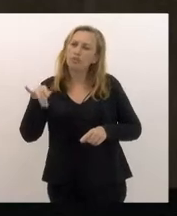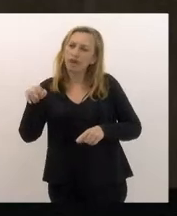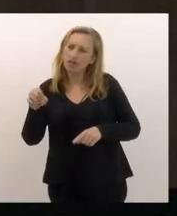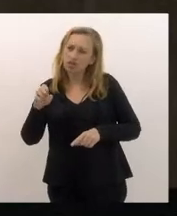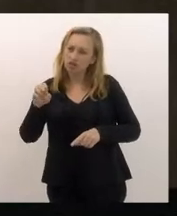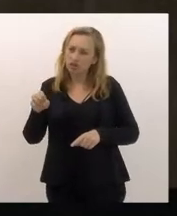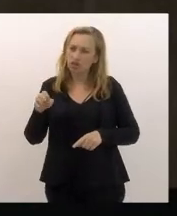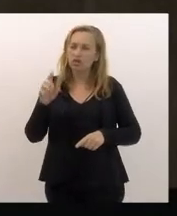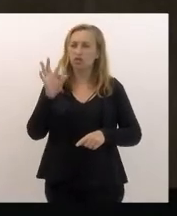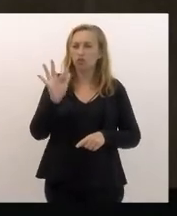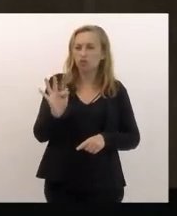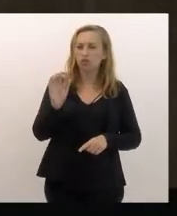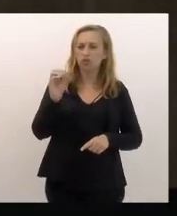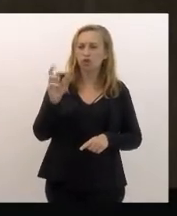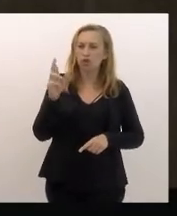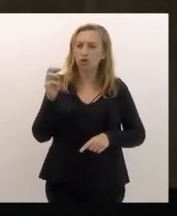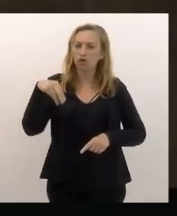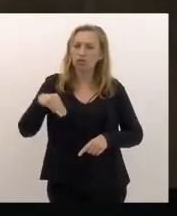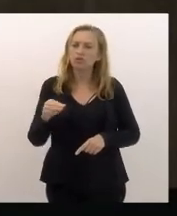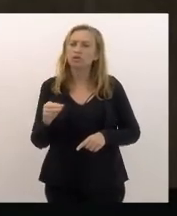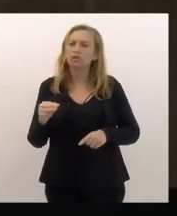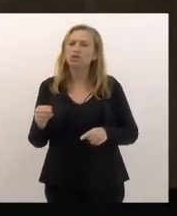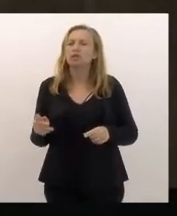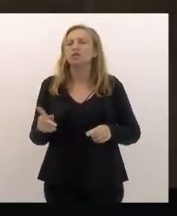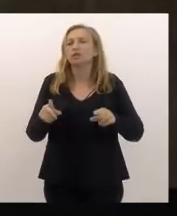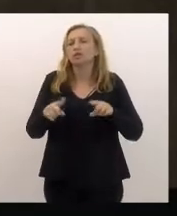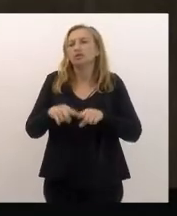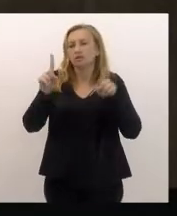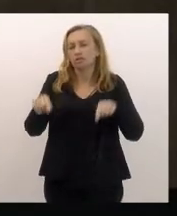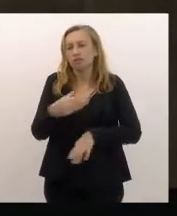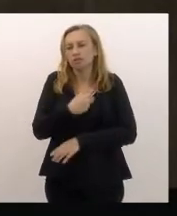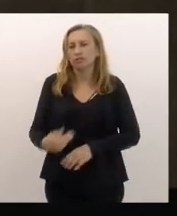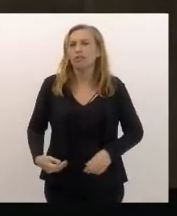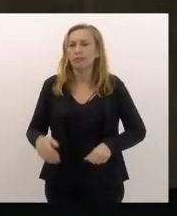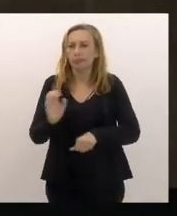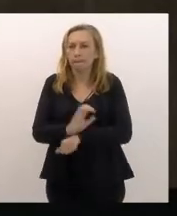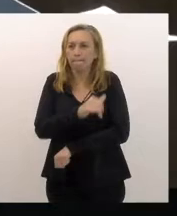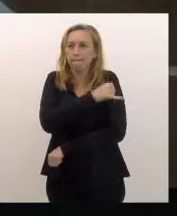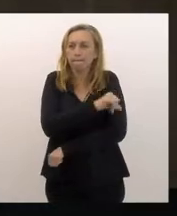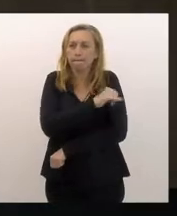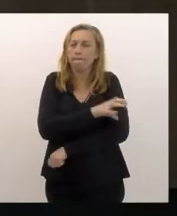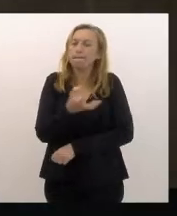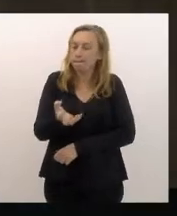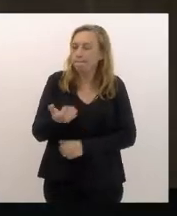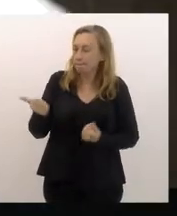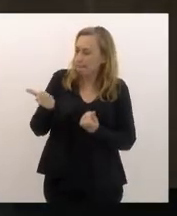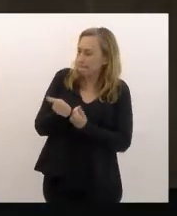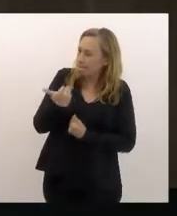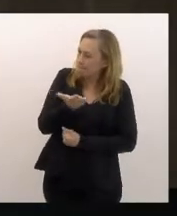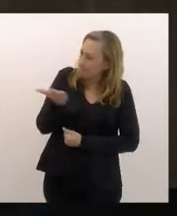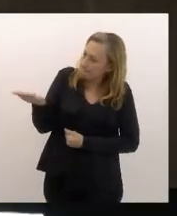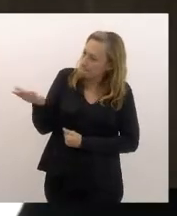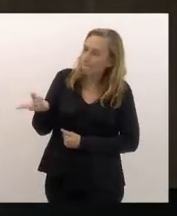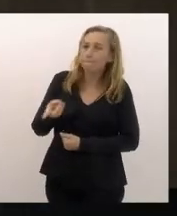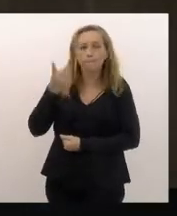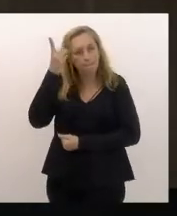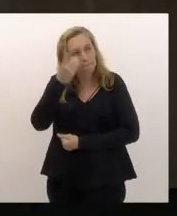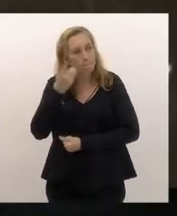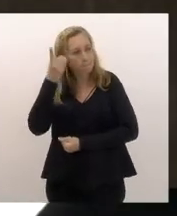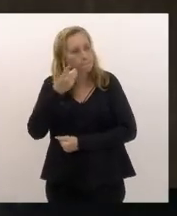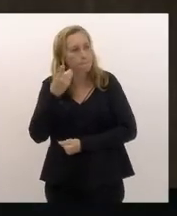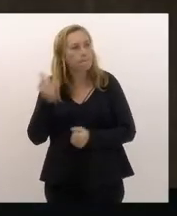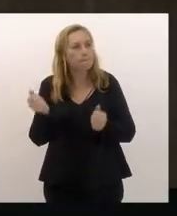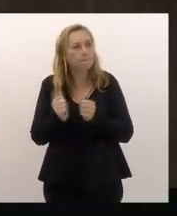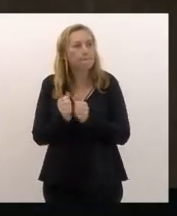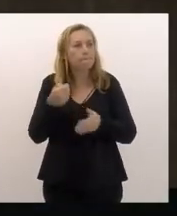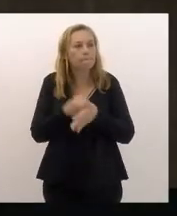é o Fórum Permanente dos Servidores Públicos do nosso Estado do Rio de Janeiro. E queria contar com o apoio de todos os deputados para,